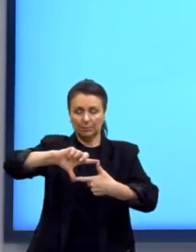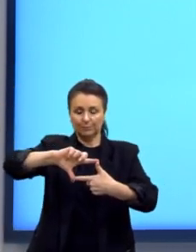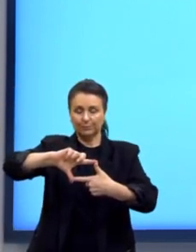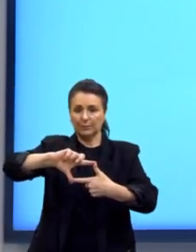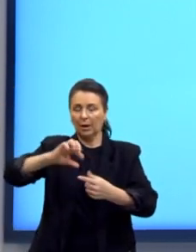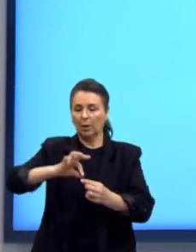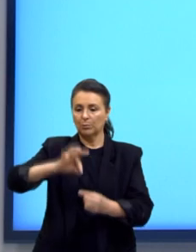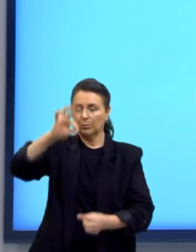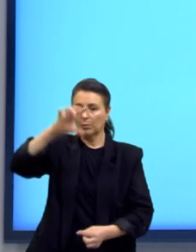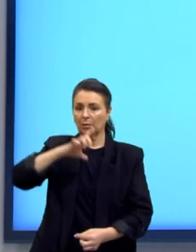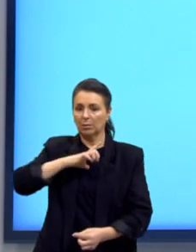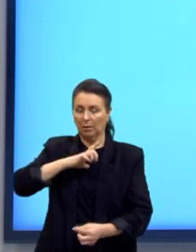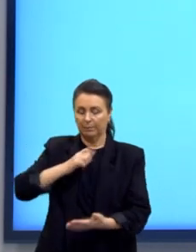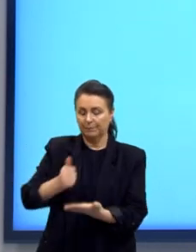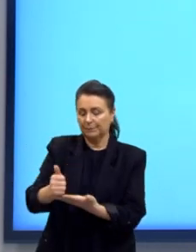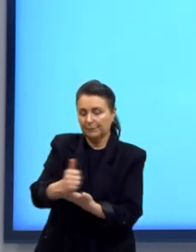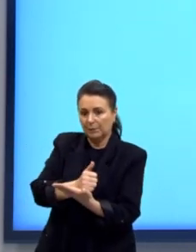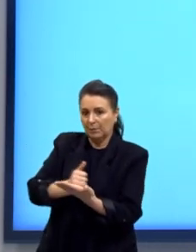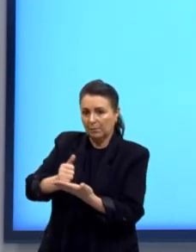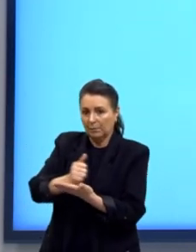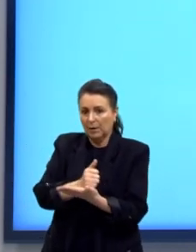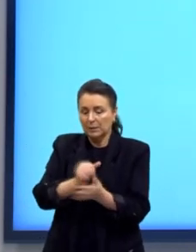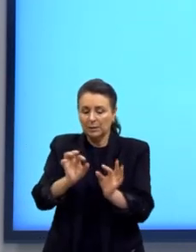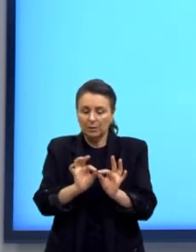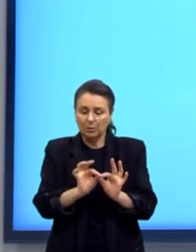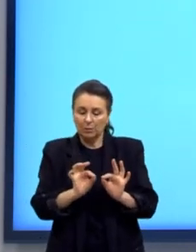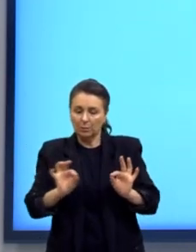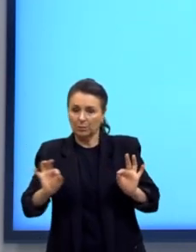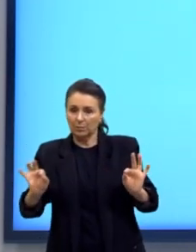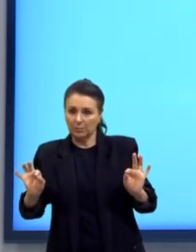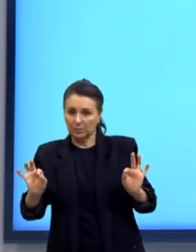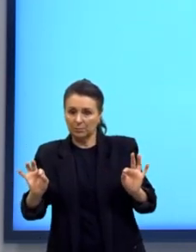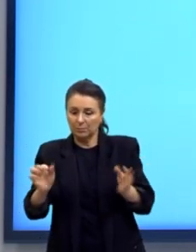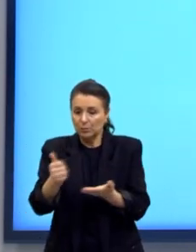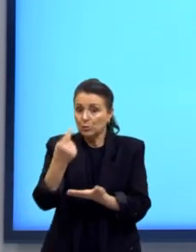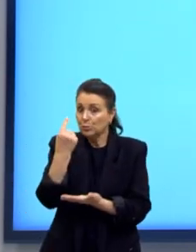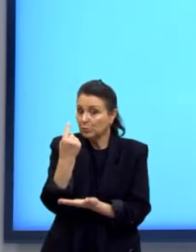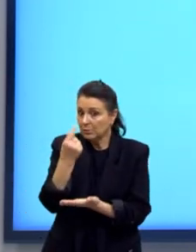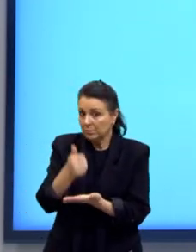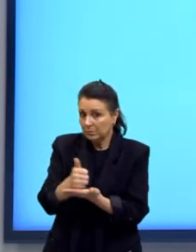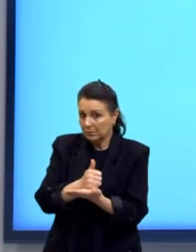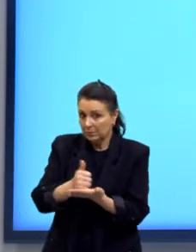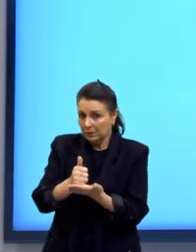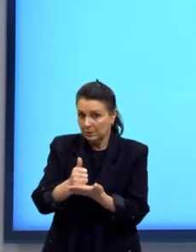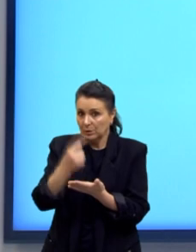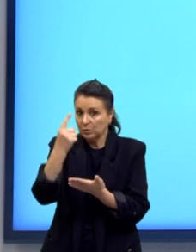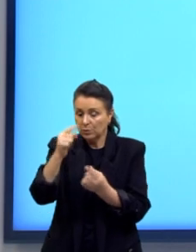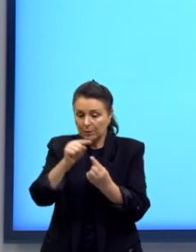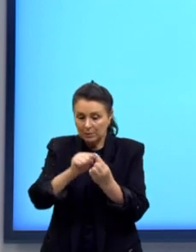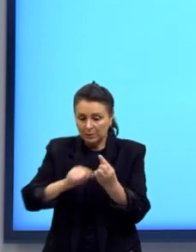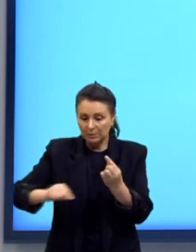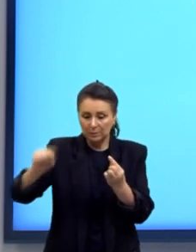a base ela seria exatamente o comprimento de uma das bases né de uma das circunferências e nós sabemos